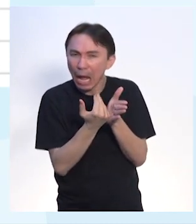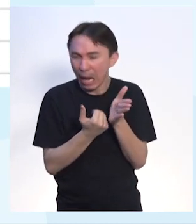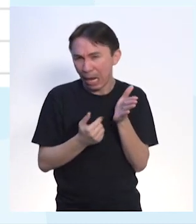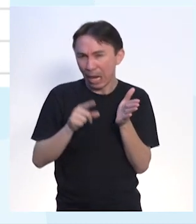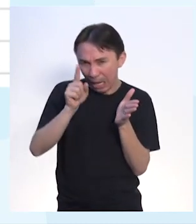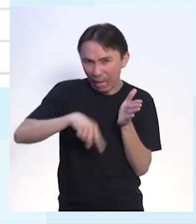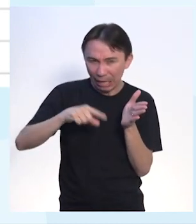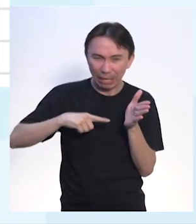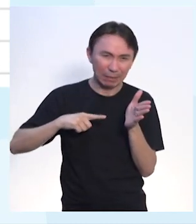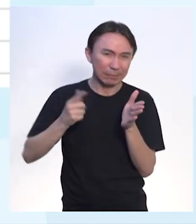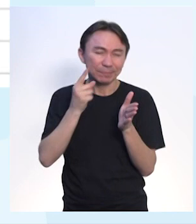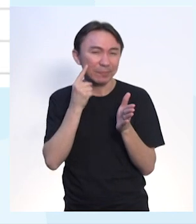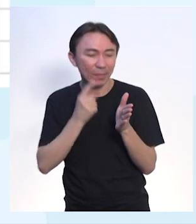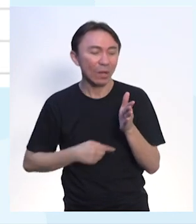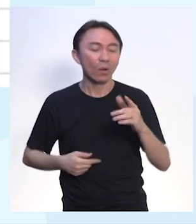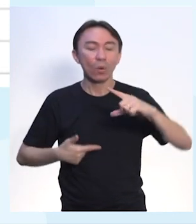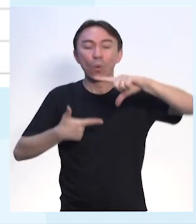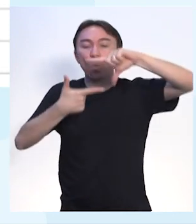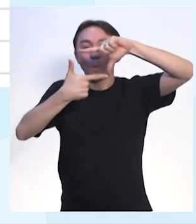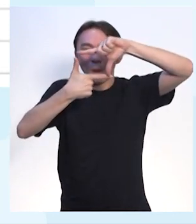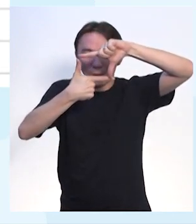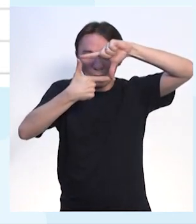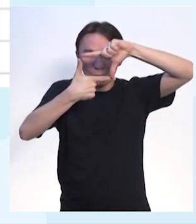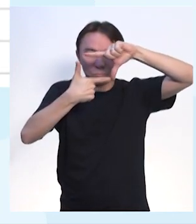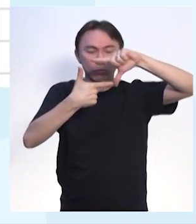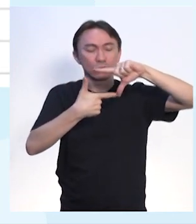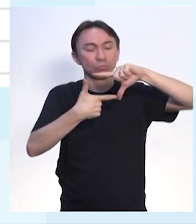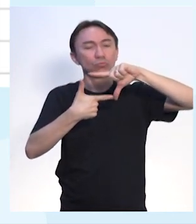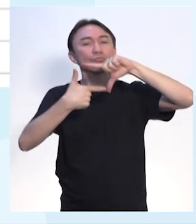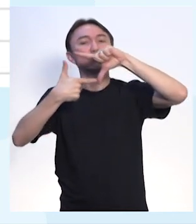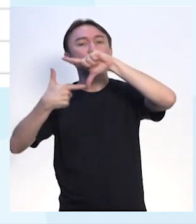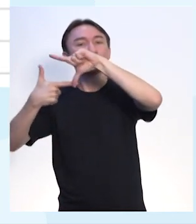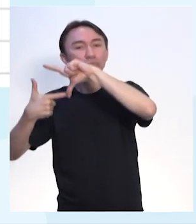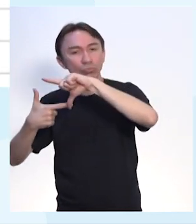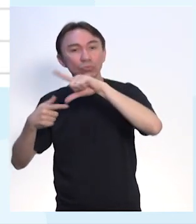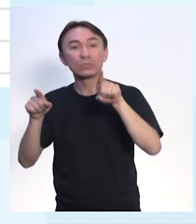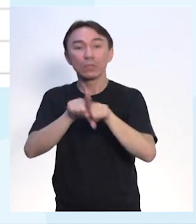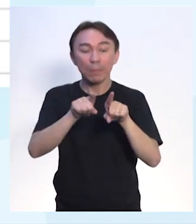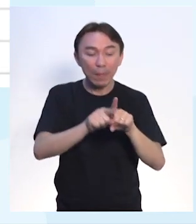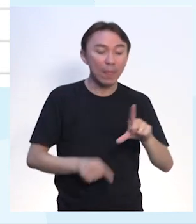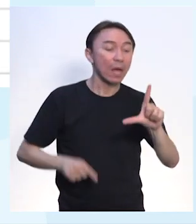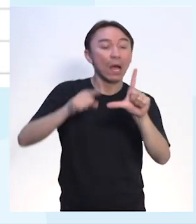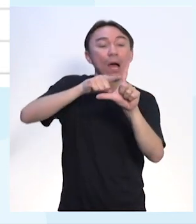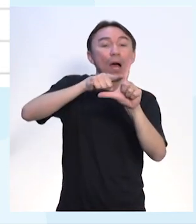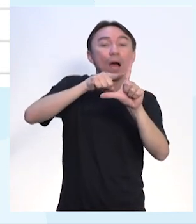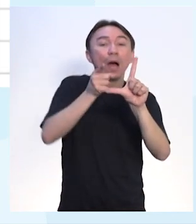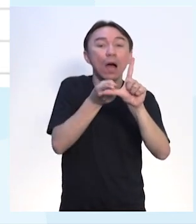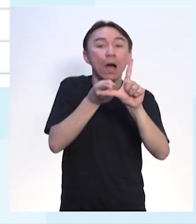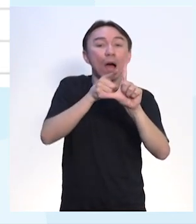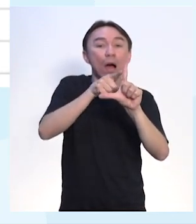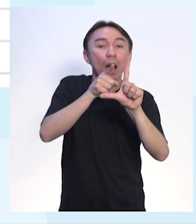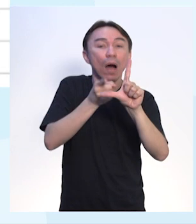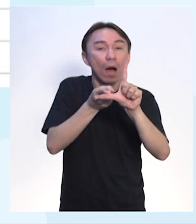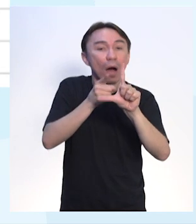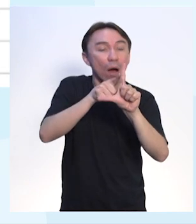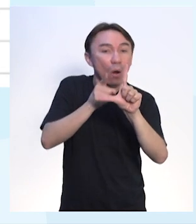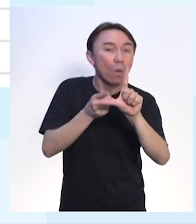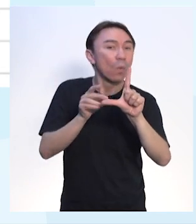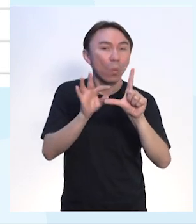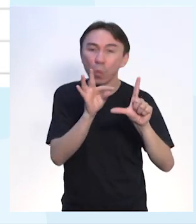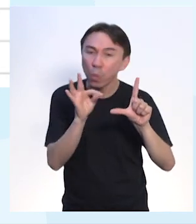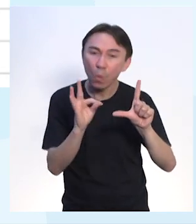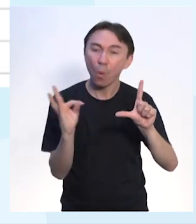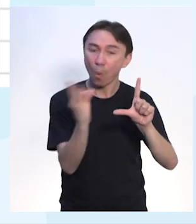é a forma mais fácil de identificar, então a forma, os ângulos, se todos os ângulos